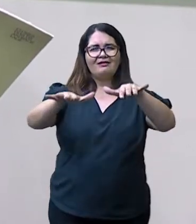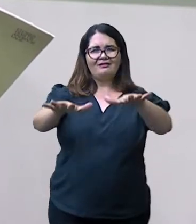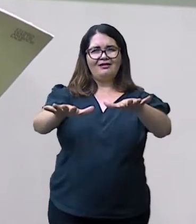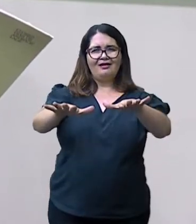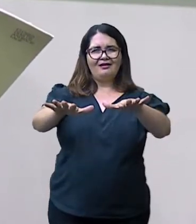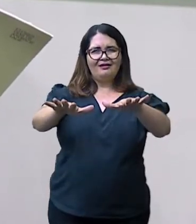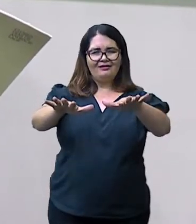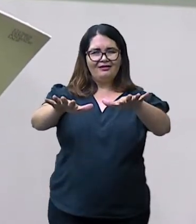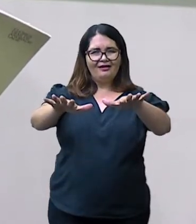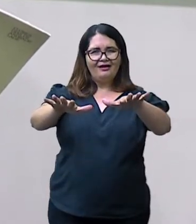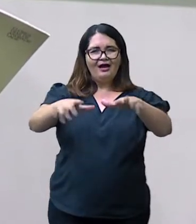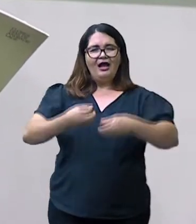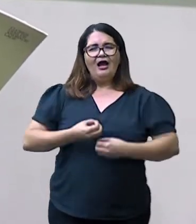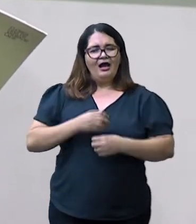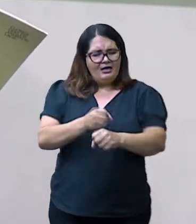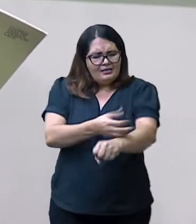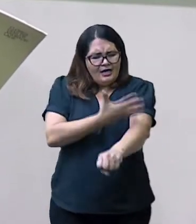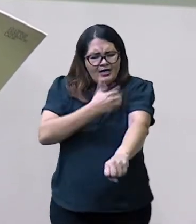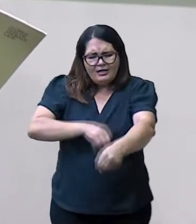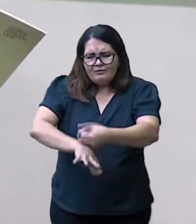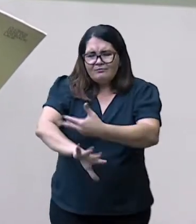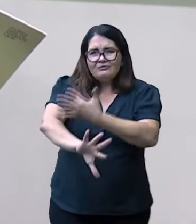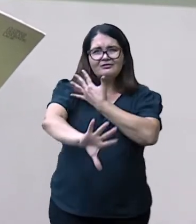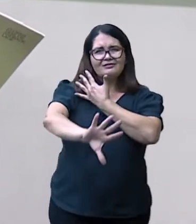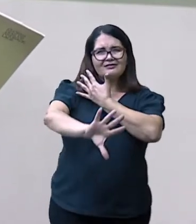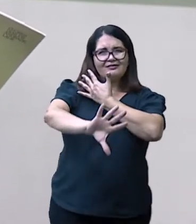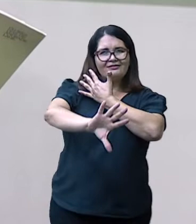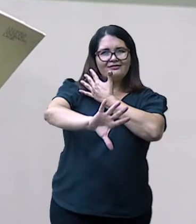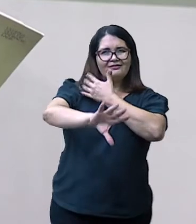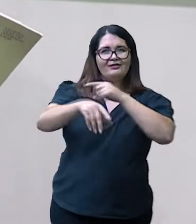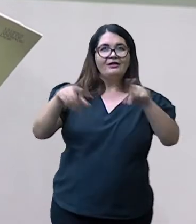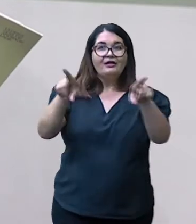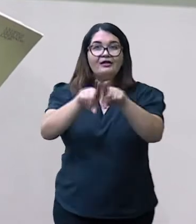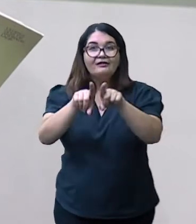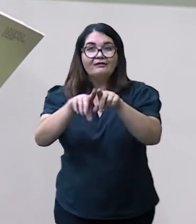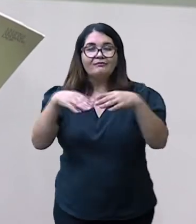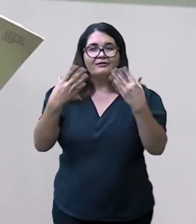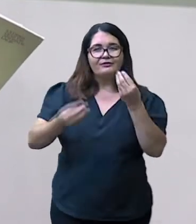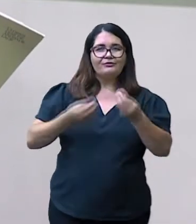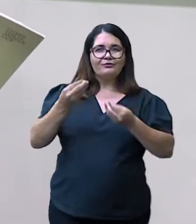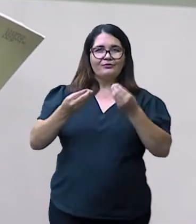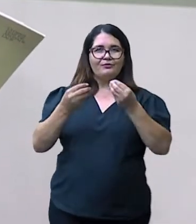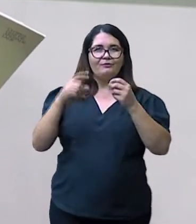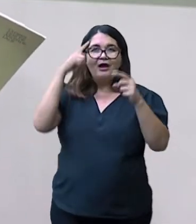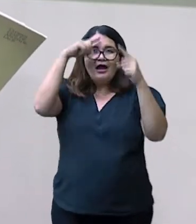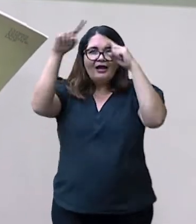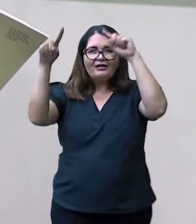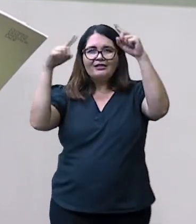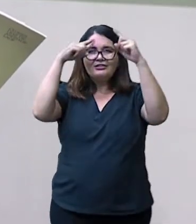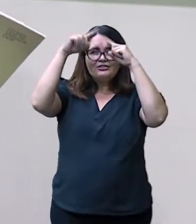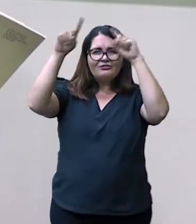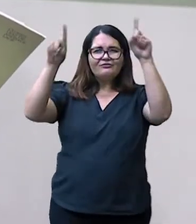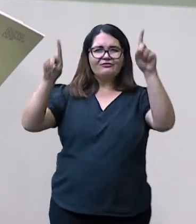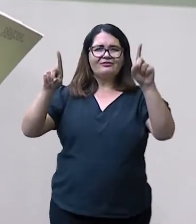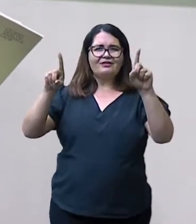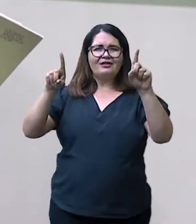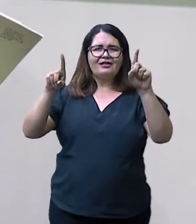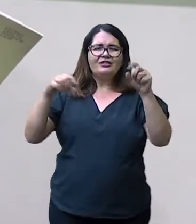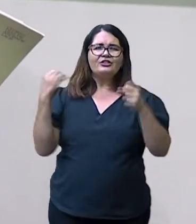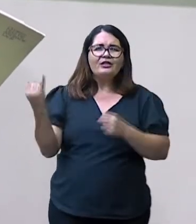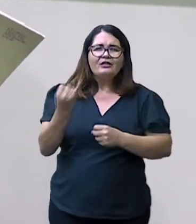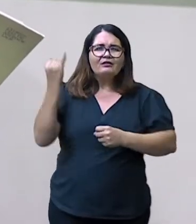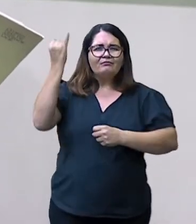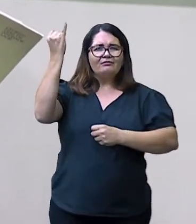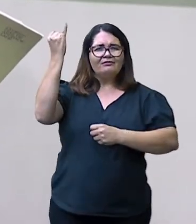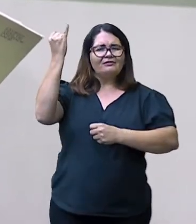fim, tecer de amor lábios e dedos que a flauta animarão. E a flauta, sem nada mais que puro